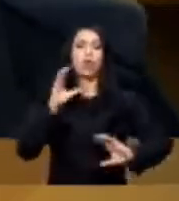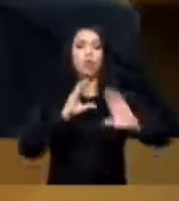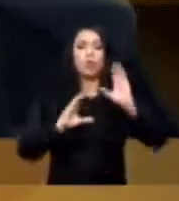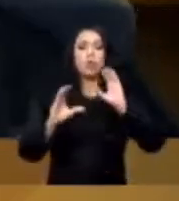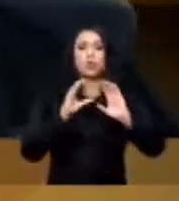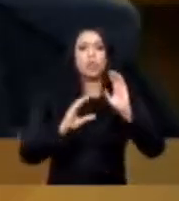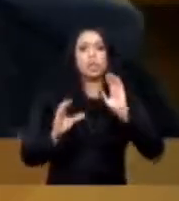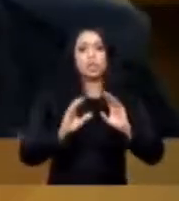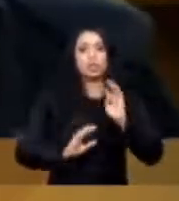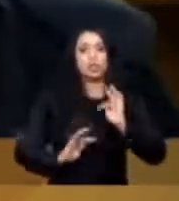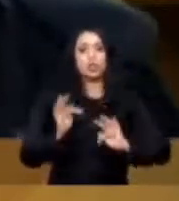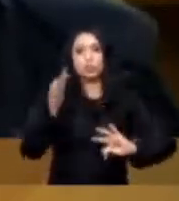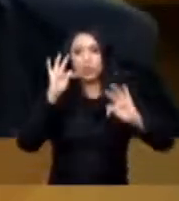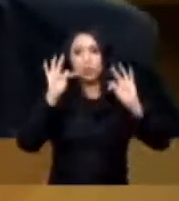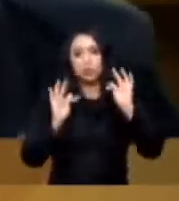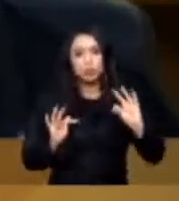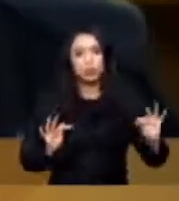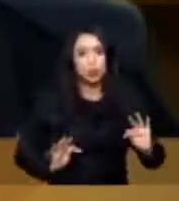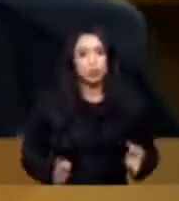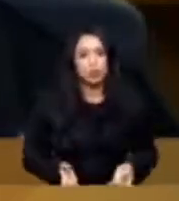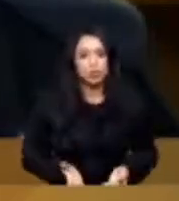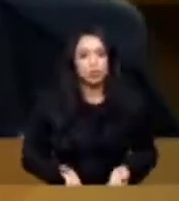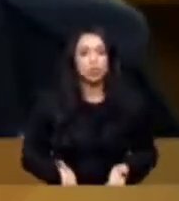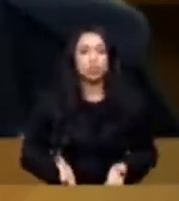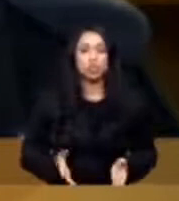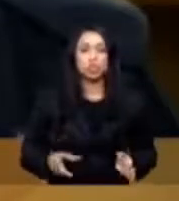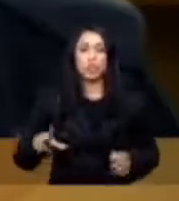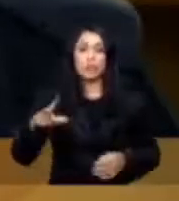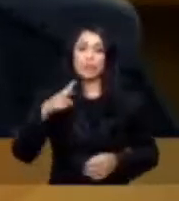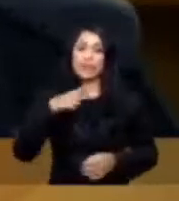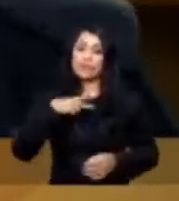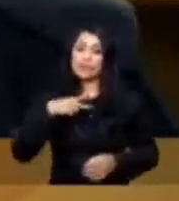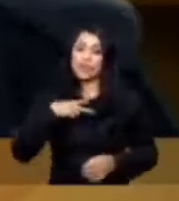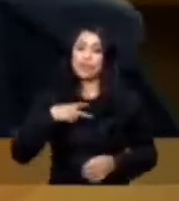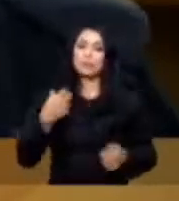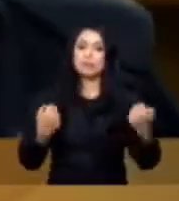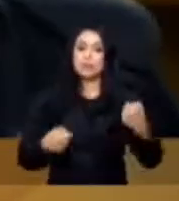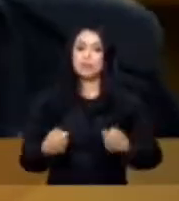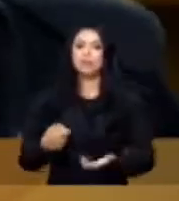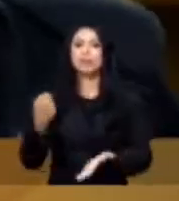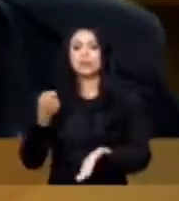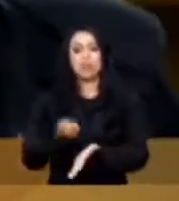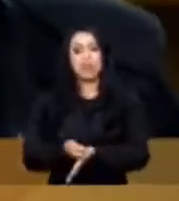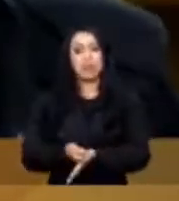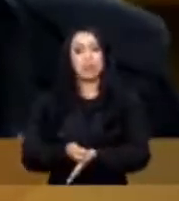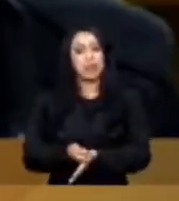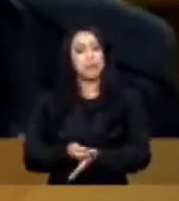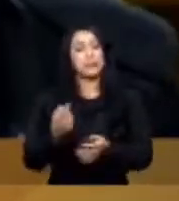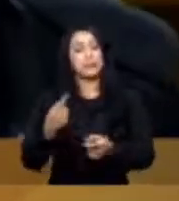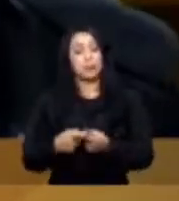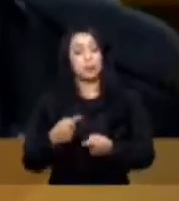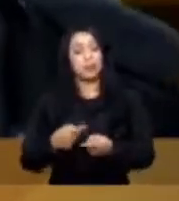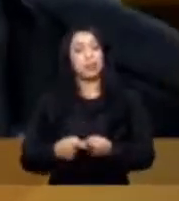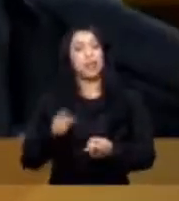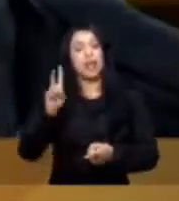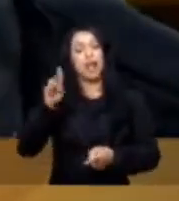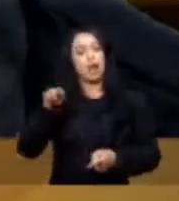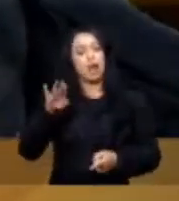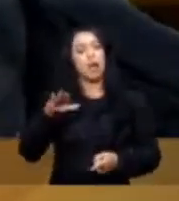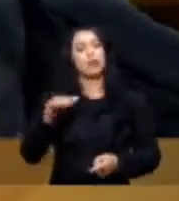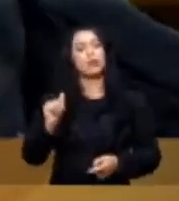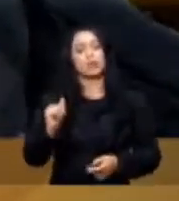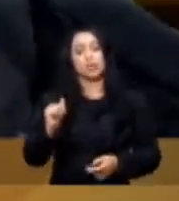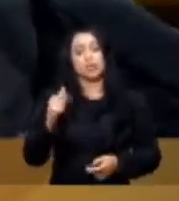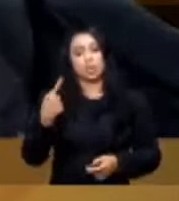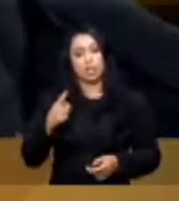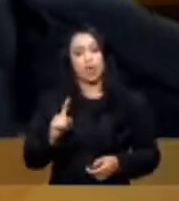quando passa esse uso por propriedade privada, deve pagar, porque a União pode